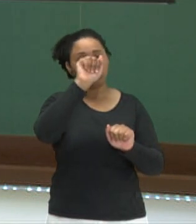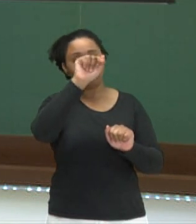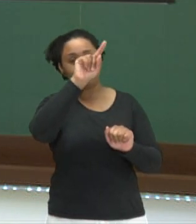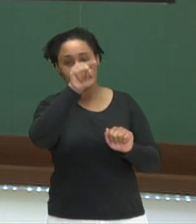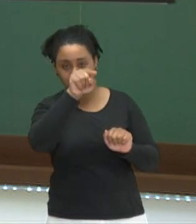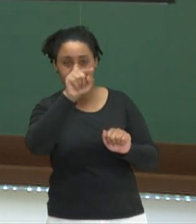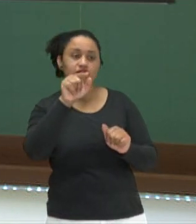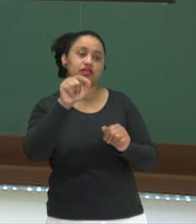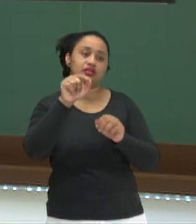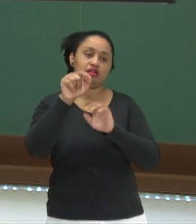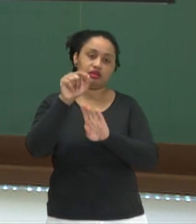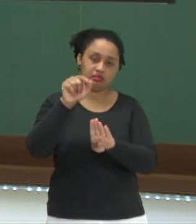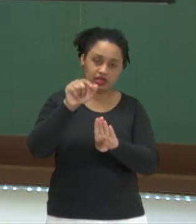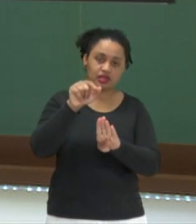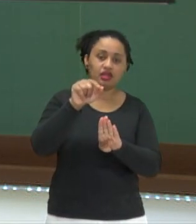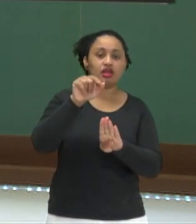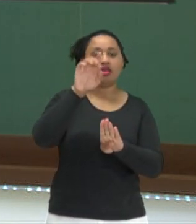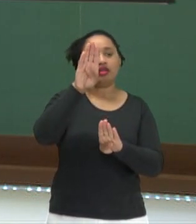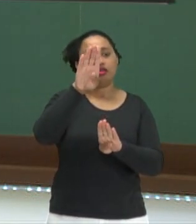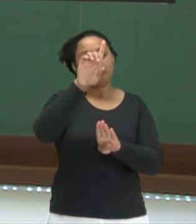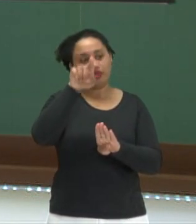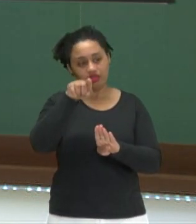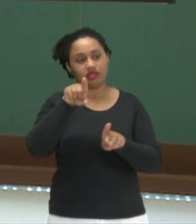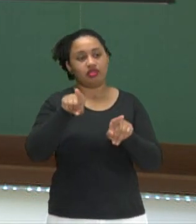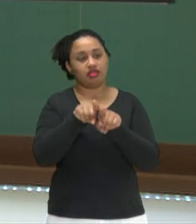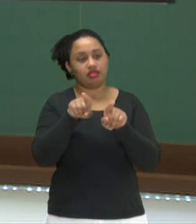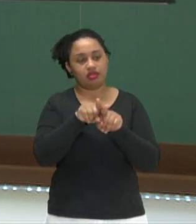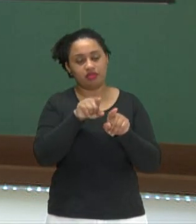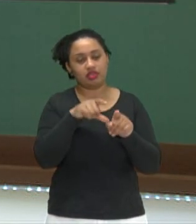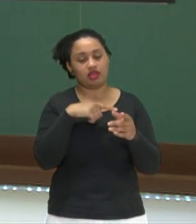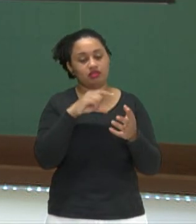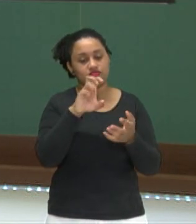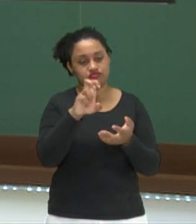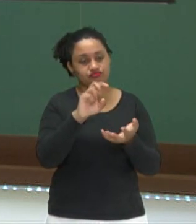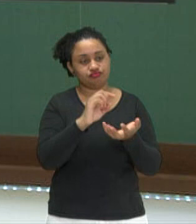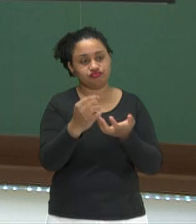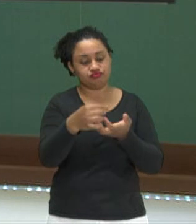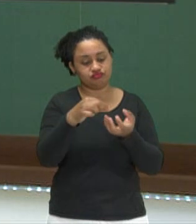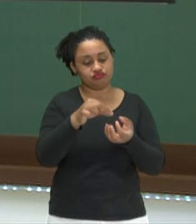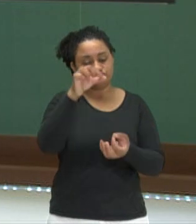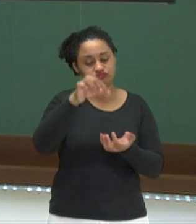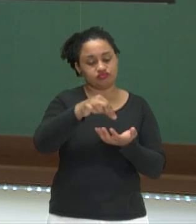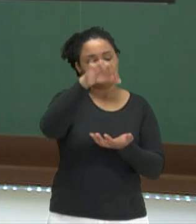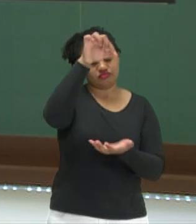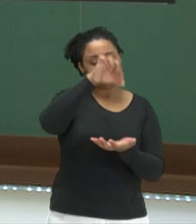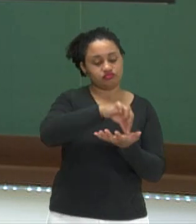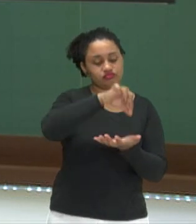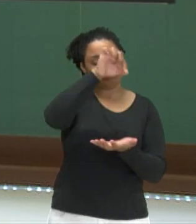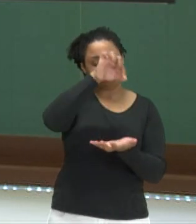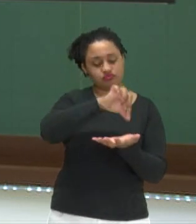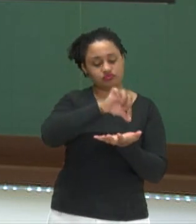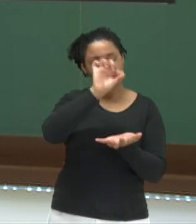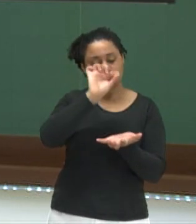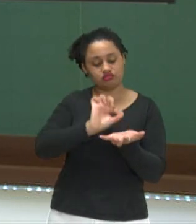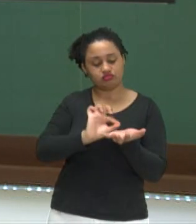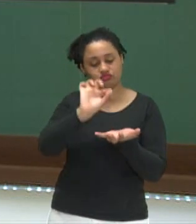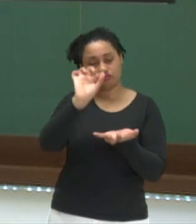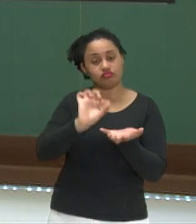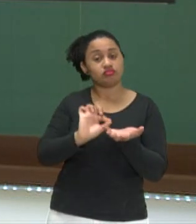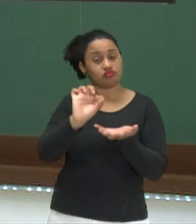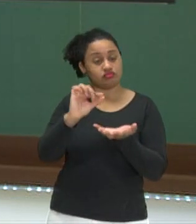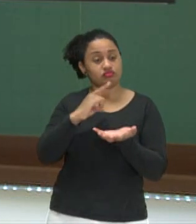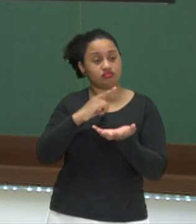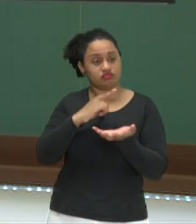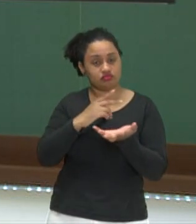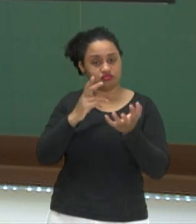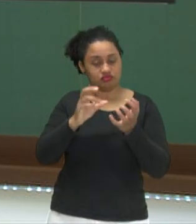A'. Nós vamos ter também 5, B', C', D', E', E'.